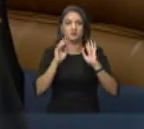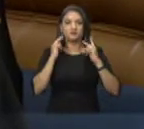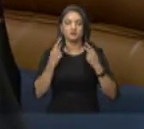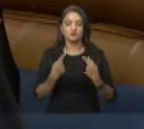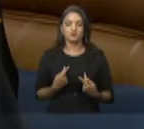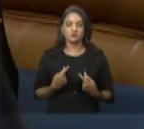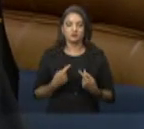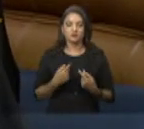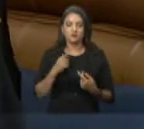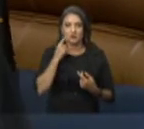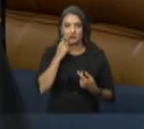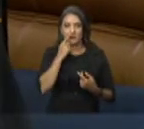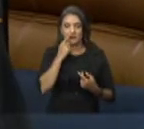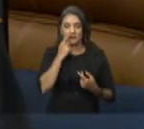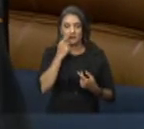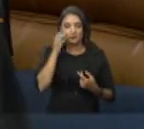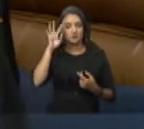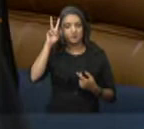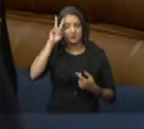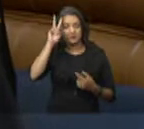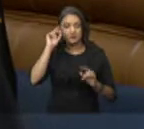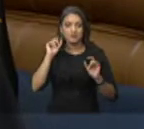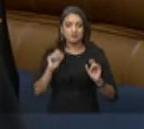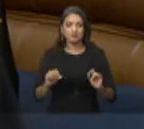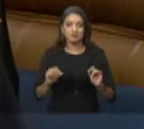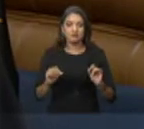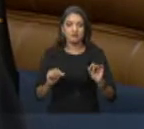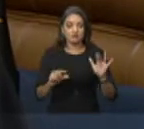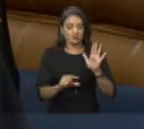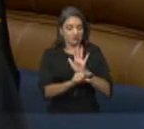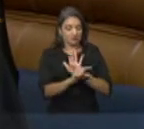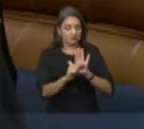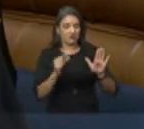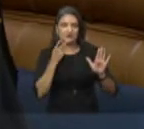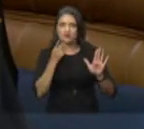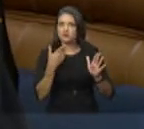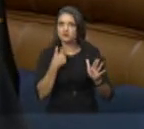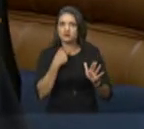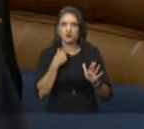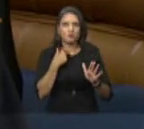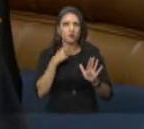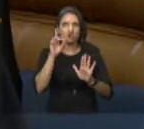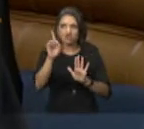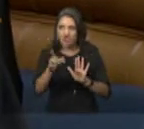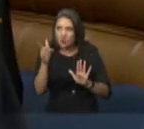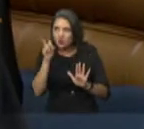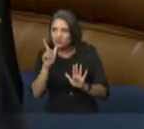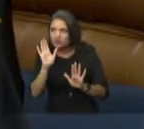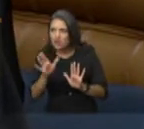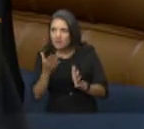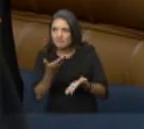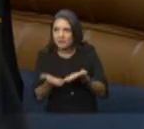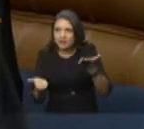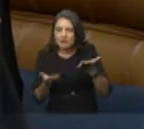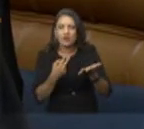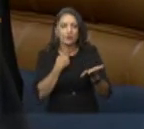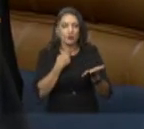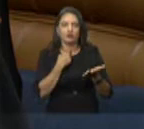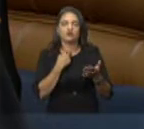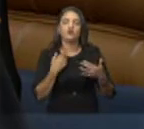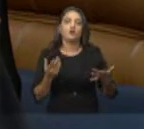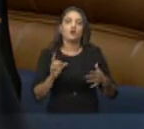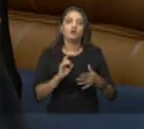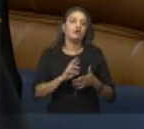e lembro que a cláusula de vedação do retrocesso não se aplica só a alterações normativas